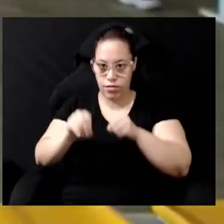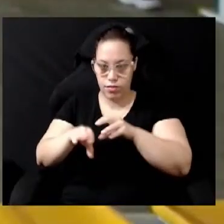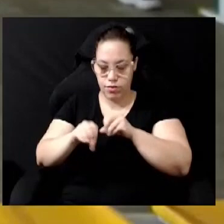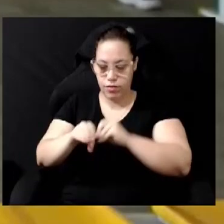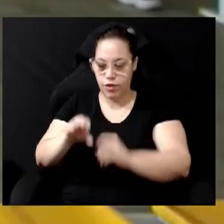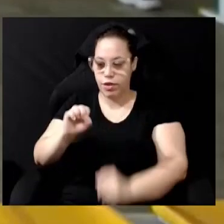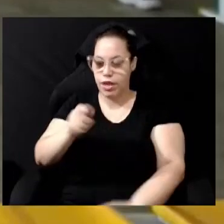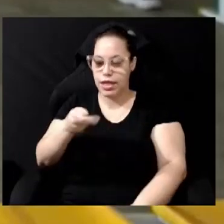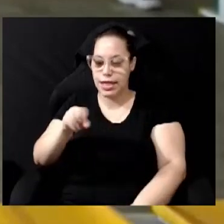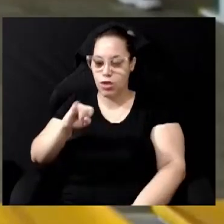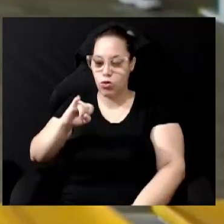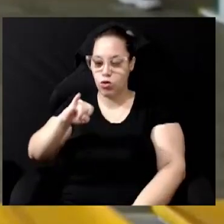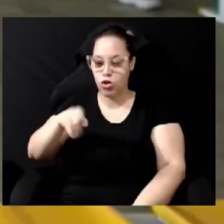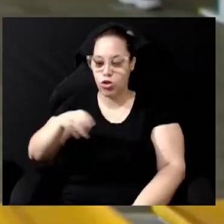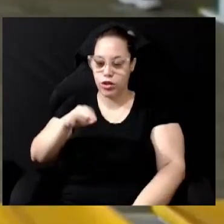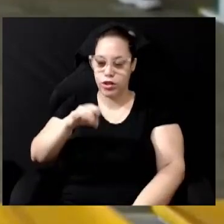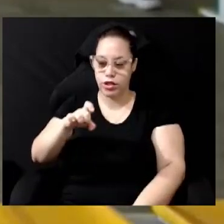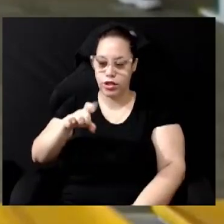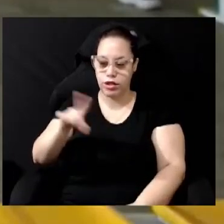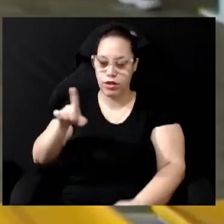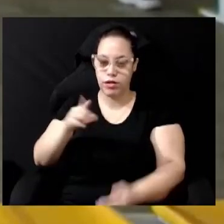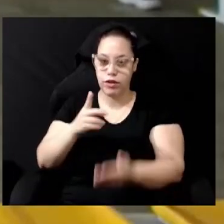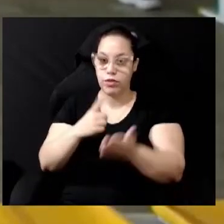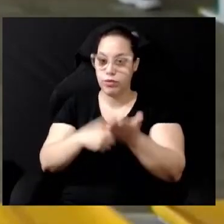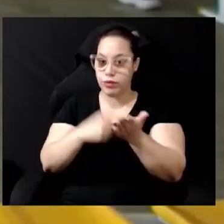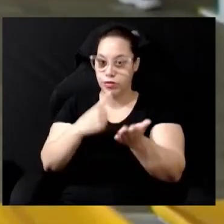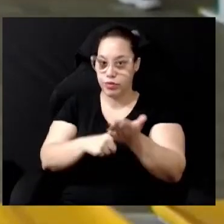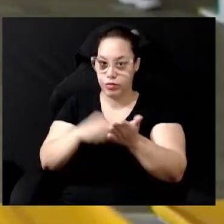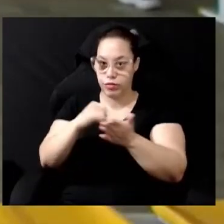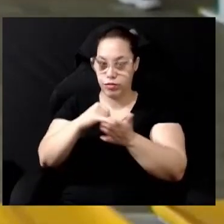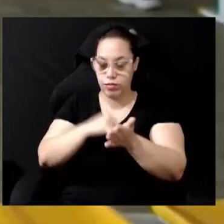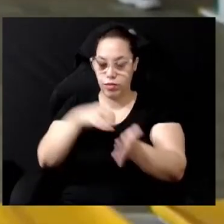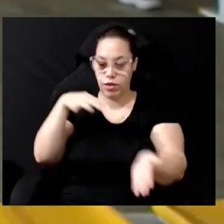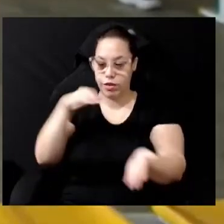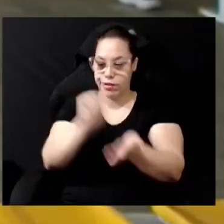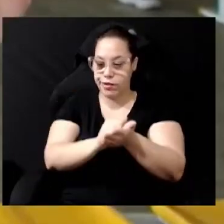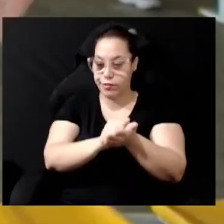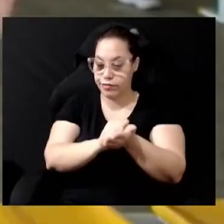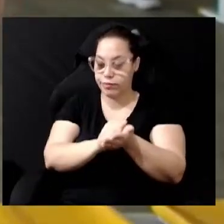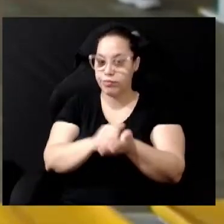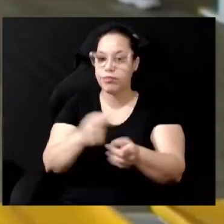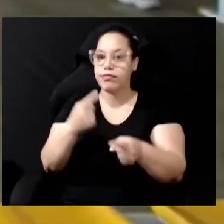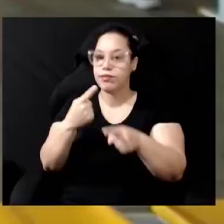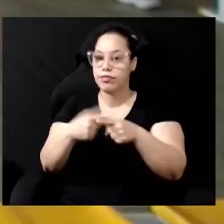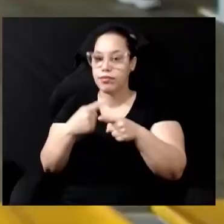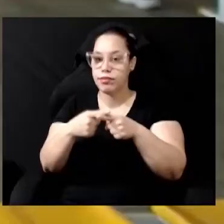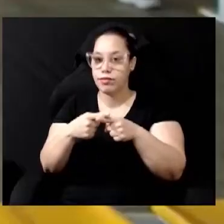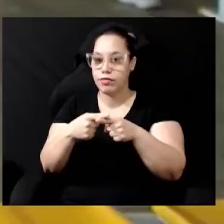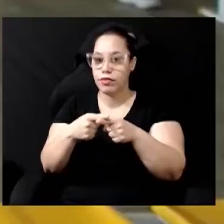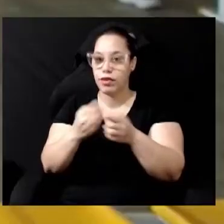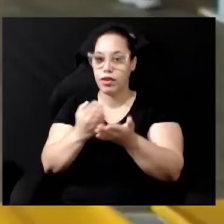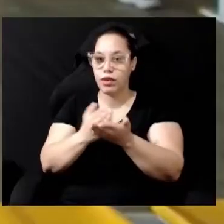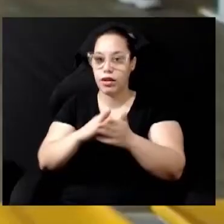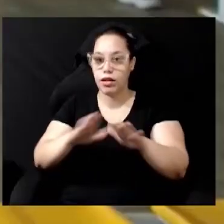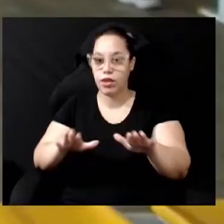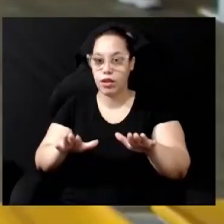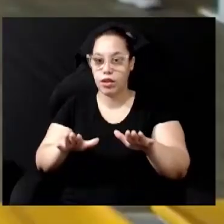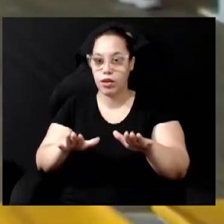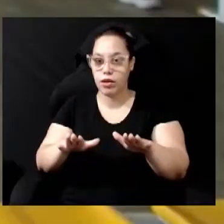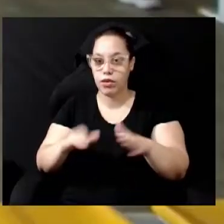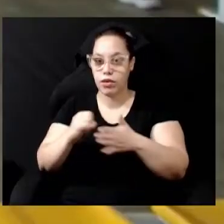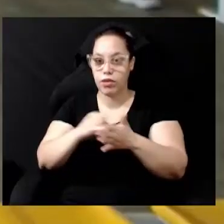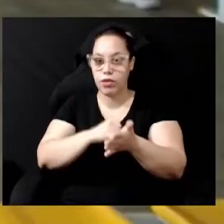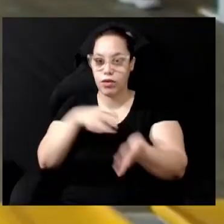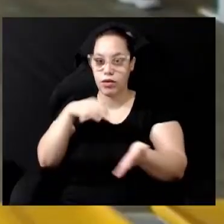já temos atualização para o número de vagas, Gabriel, porque se encerraram há pouco as inscrições para a castração